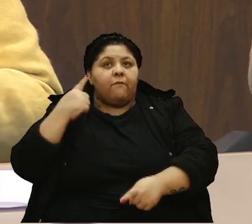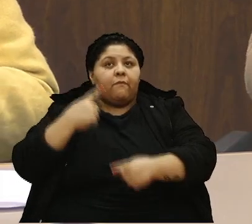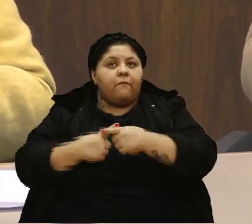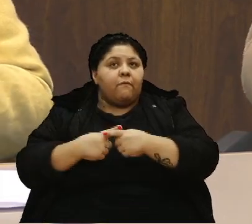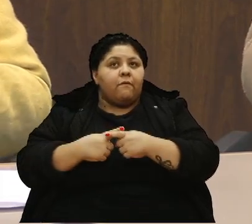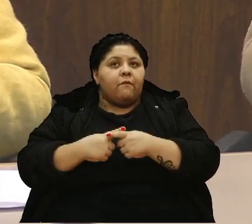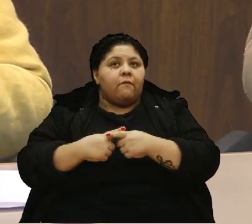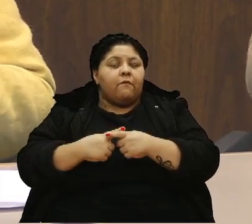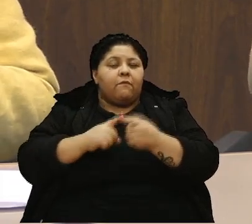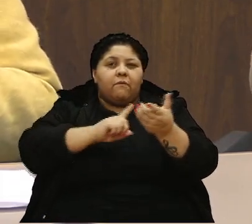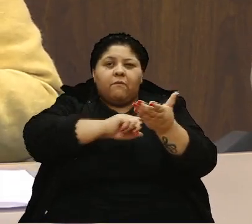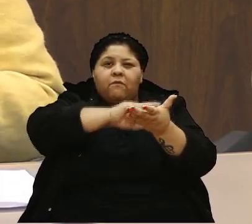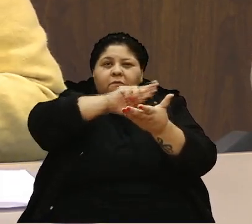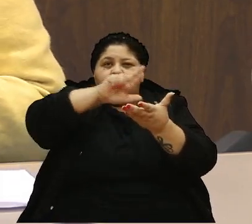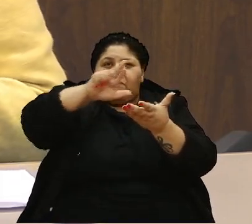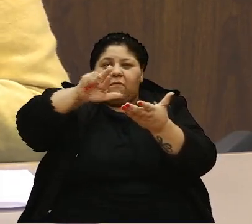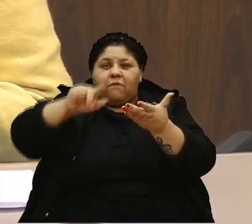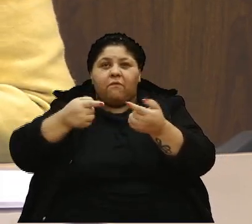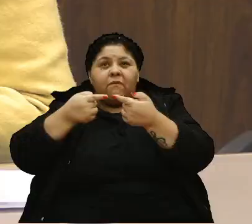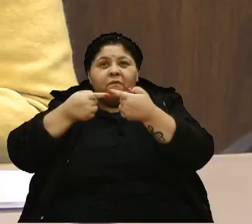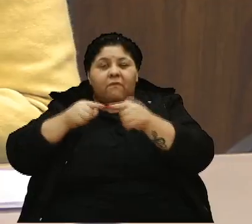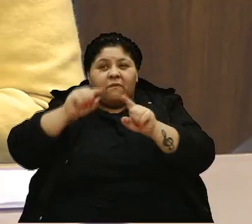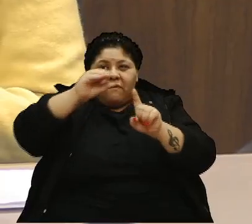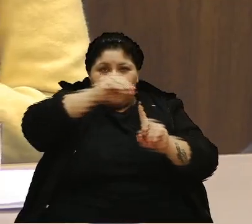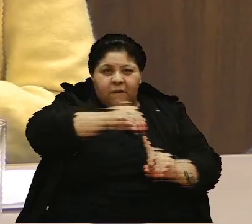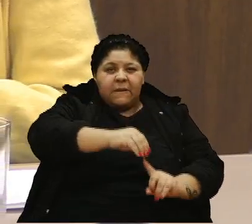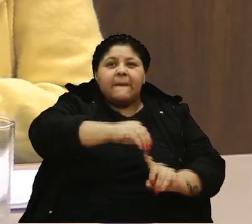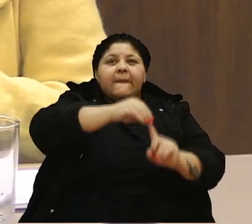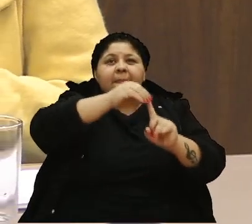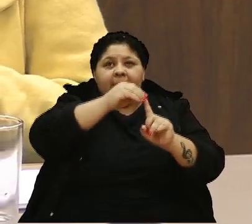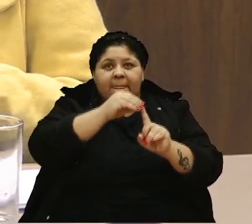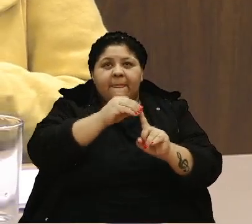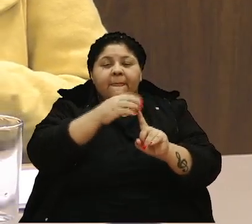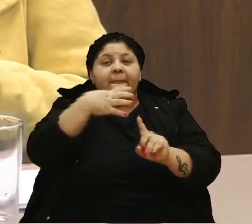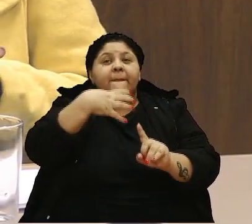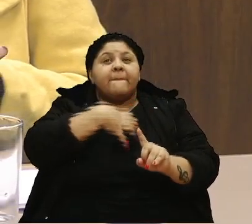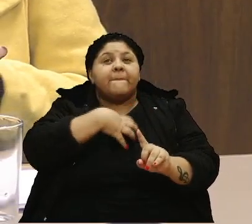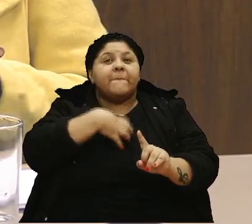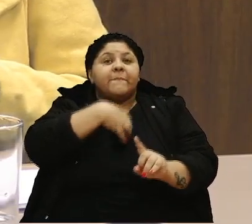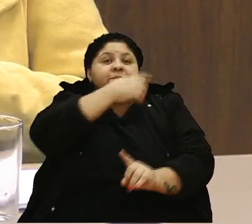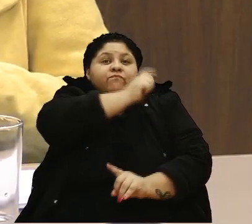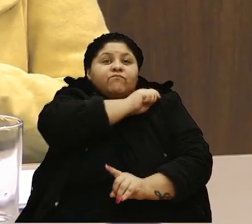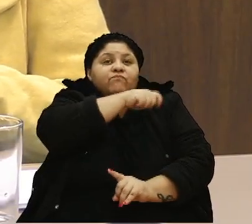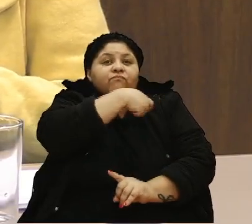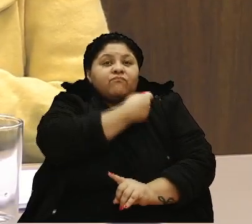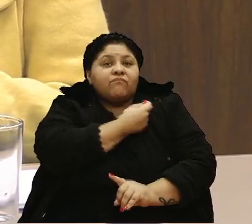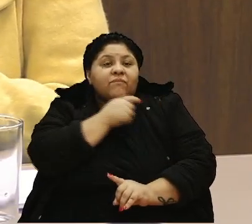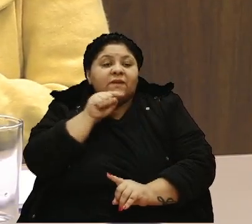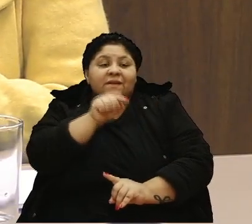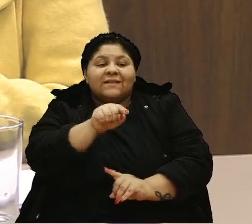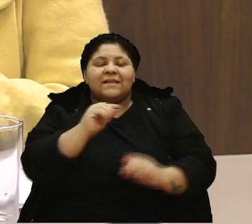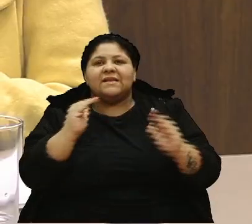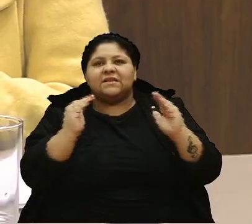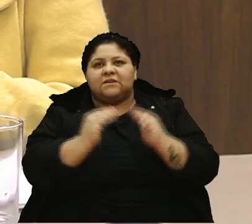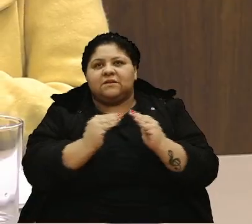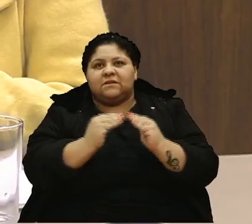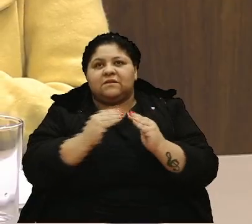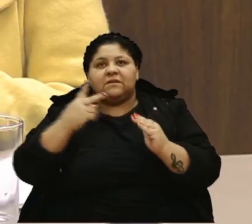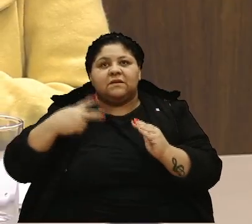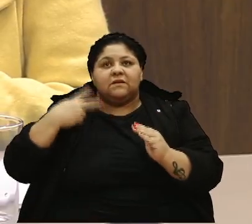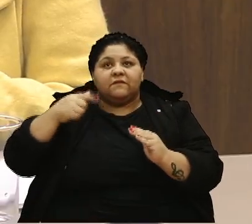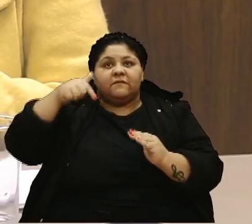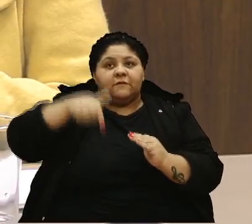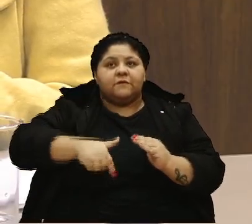a diversas questões, mas uma das principais, a forma de fiscalização desta casa, de vereadores